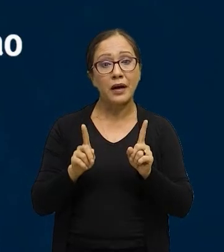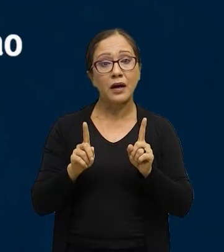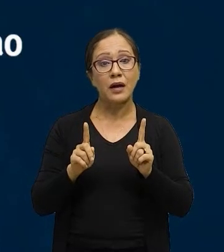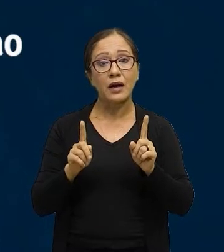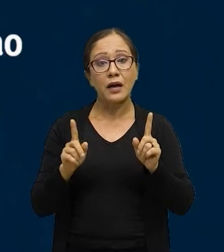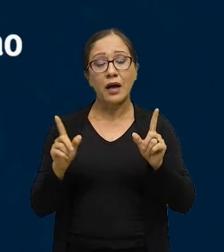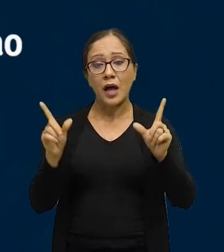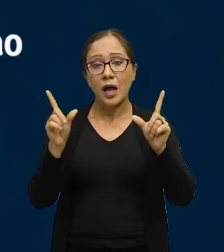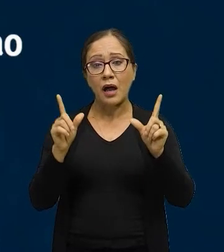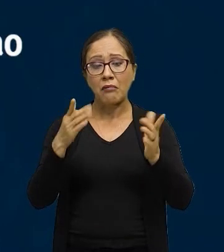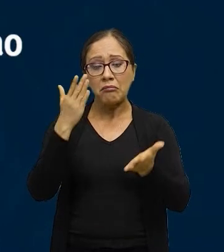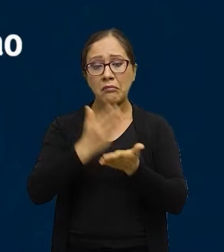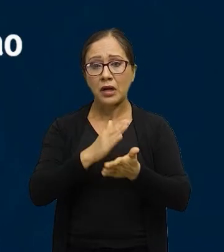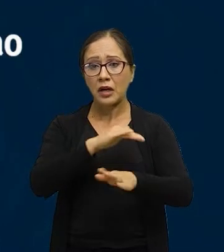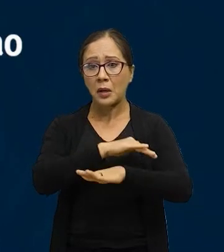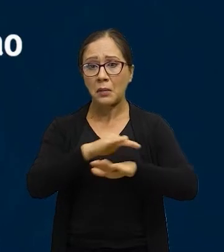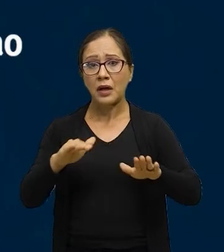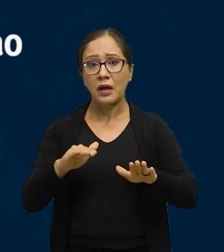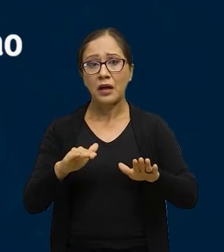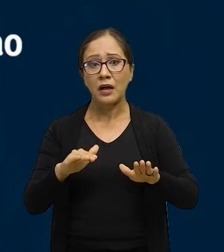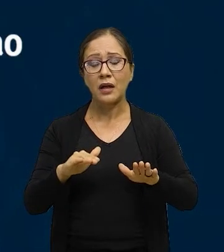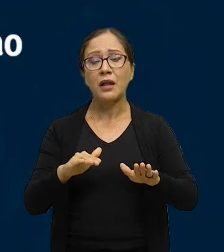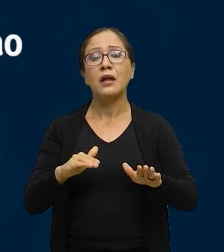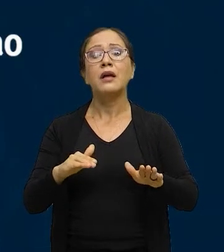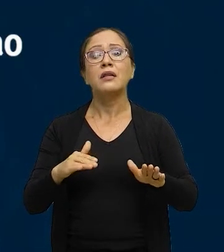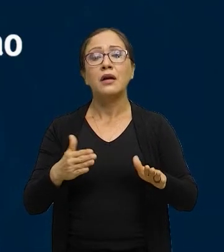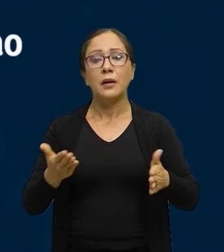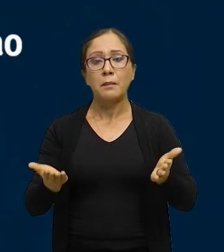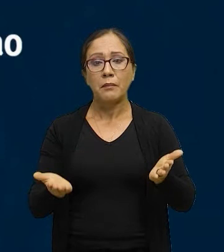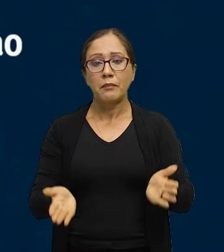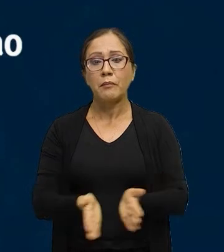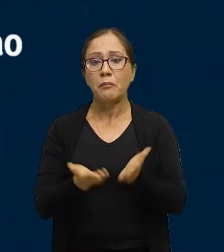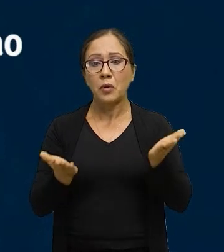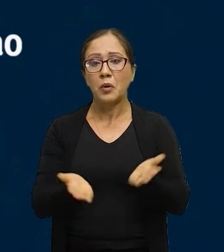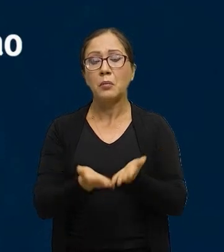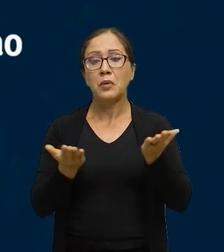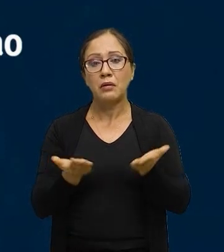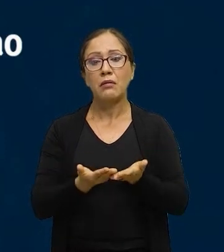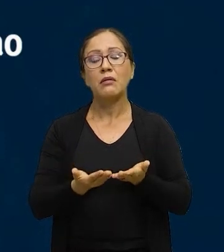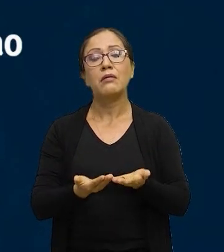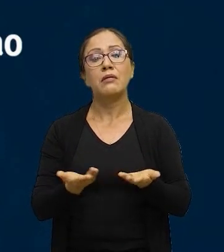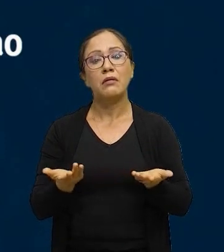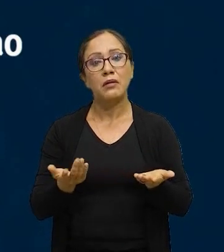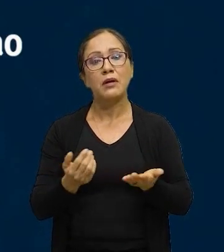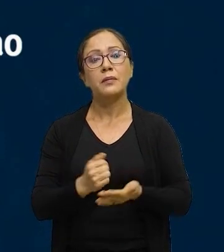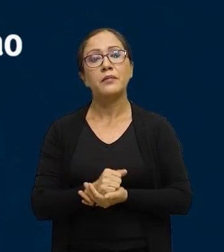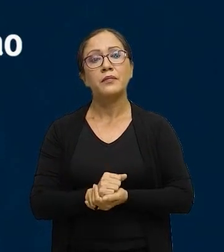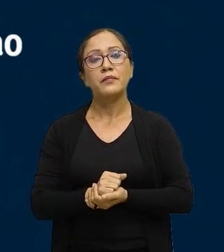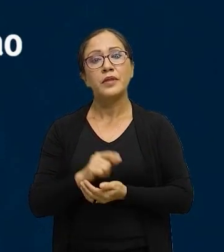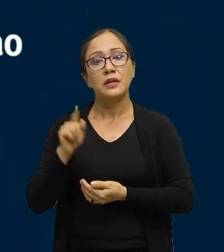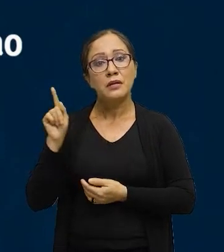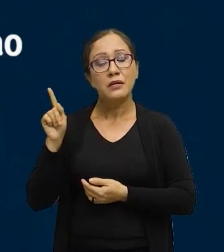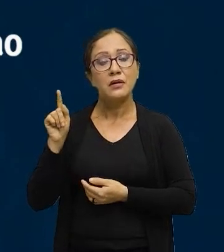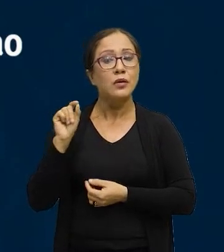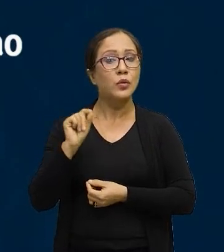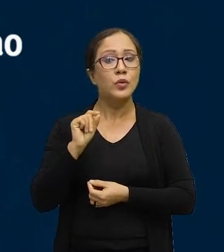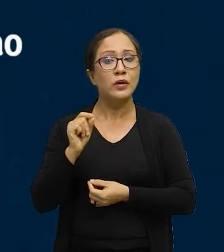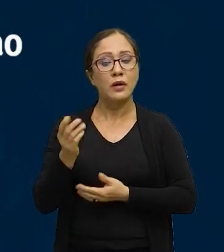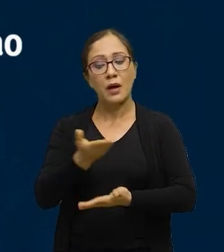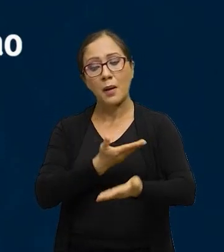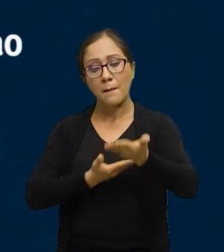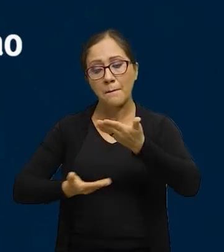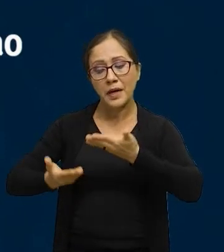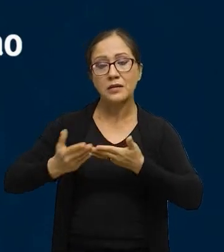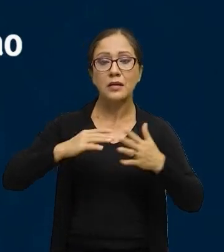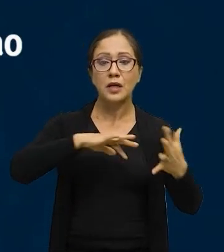da pobreza extrema, né? Fala sobre isso? Fala. Então, a parceria